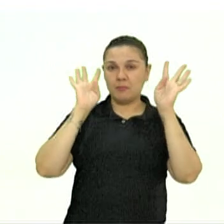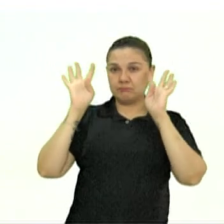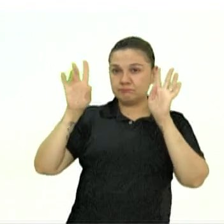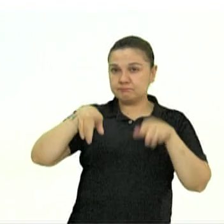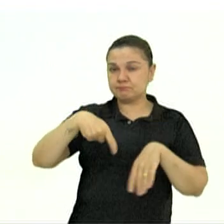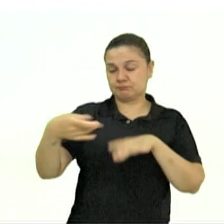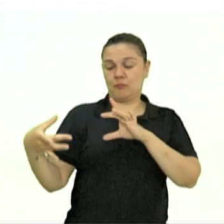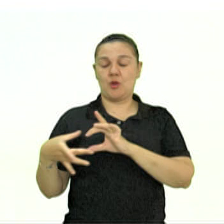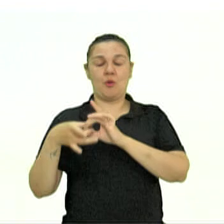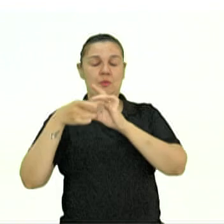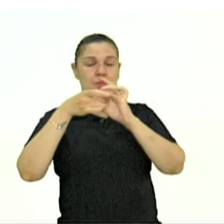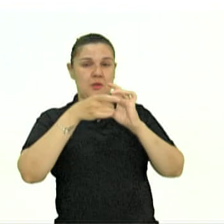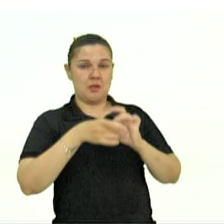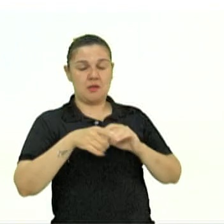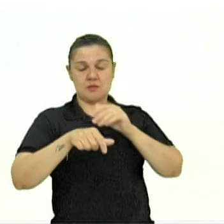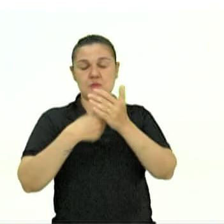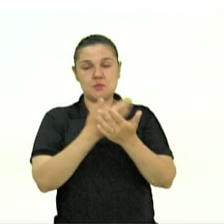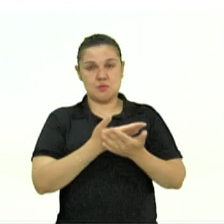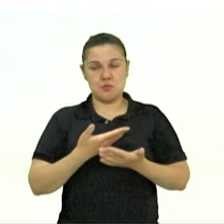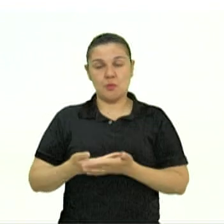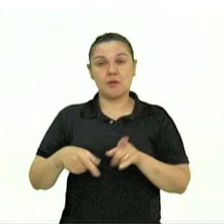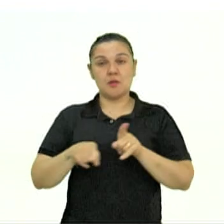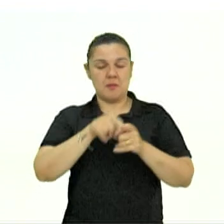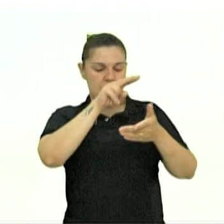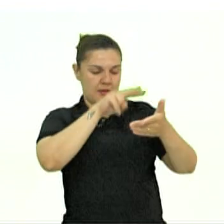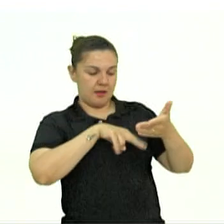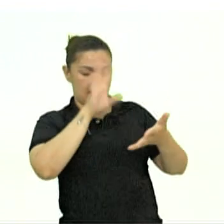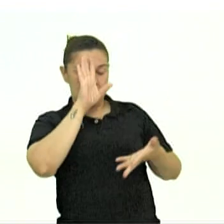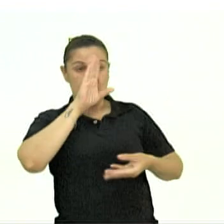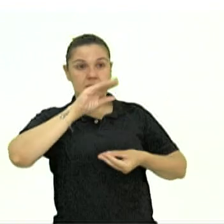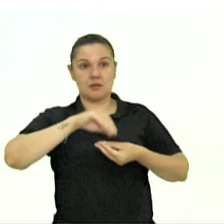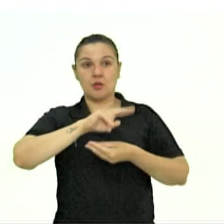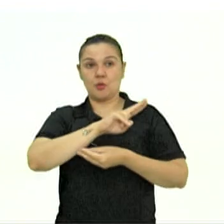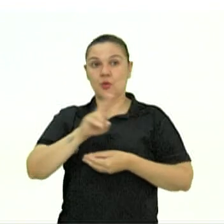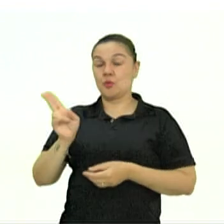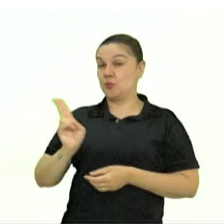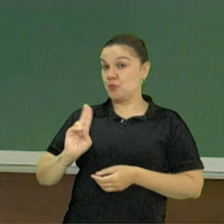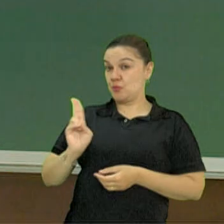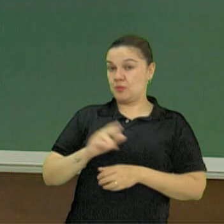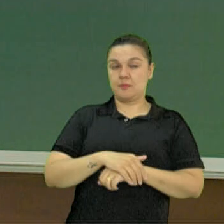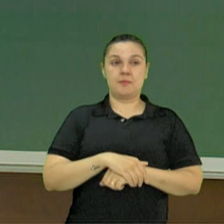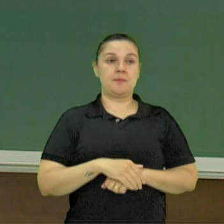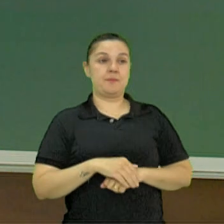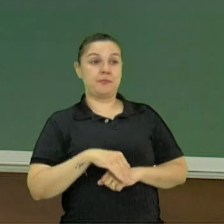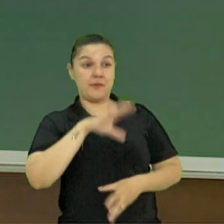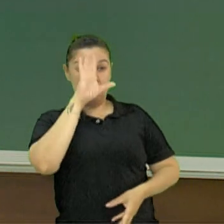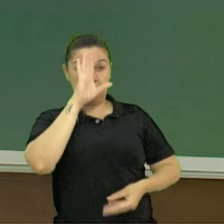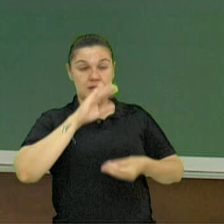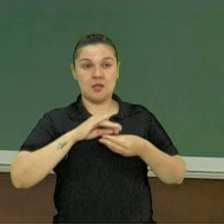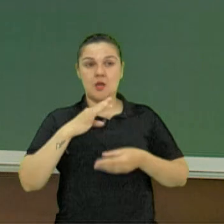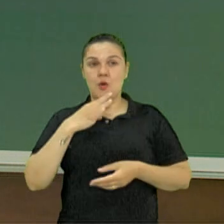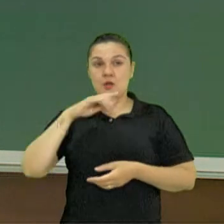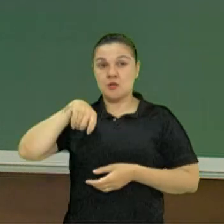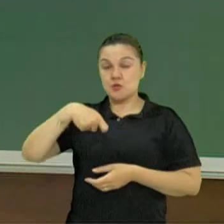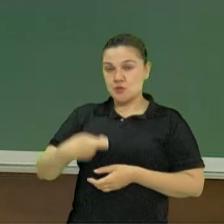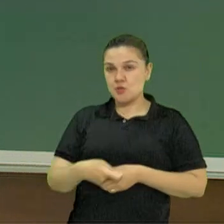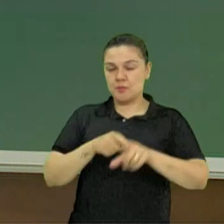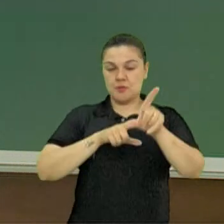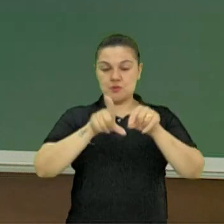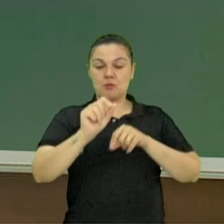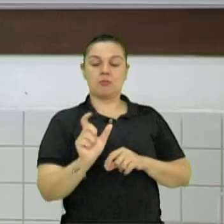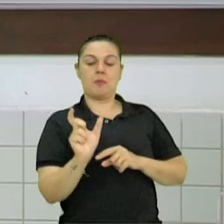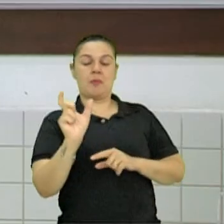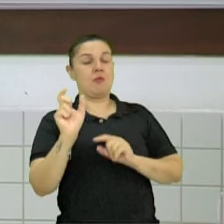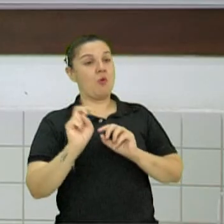contexto de produção. Ler e interpretar um trecho da obra O Uruguai. Reconhecer o efeito de sentido decorrente da escolha de uma